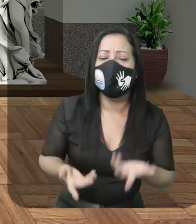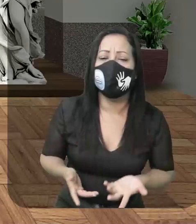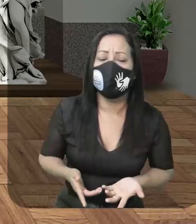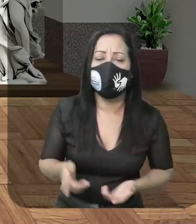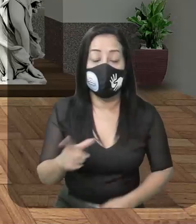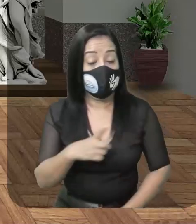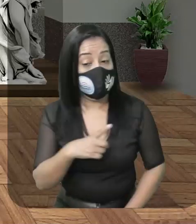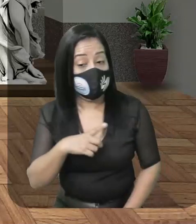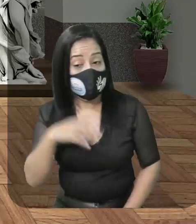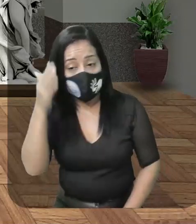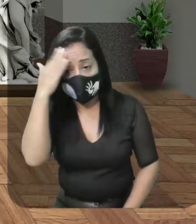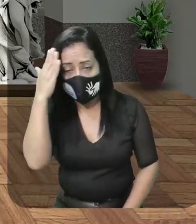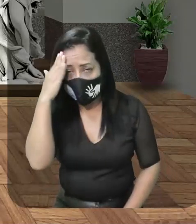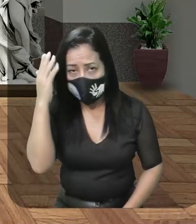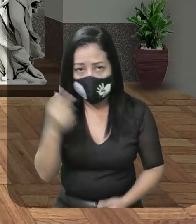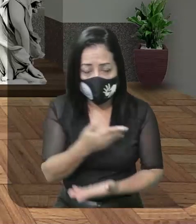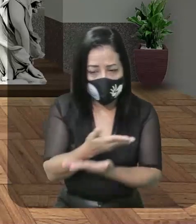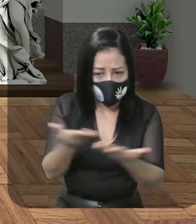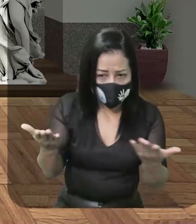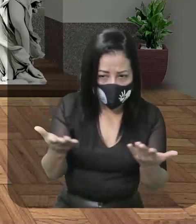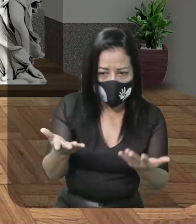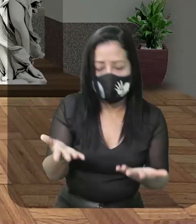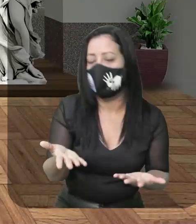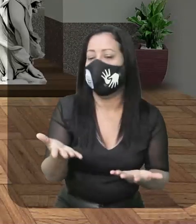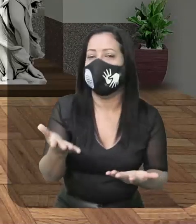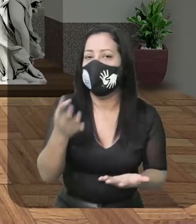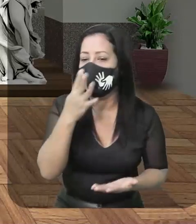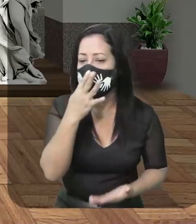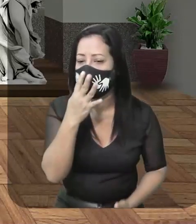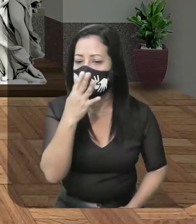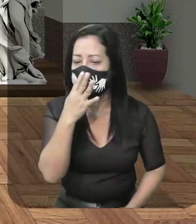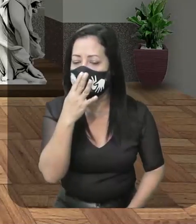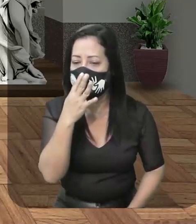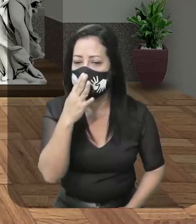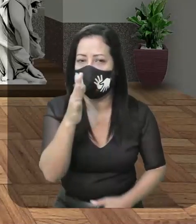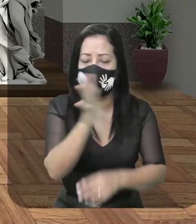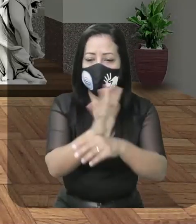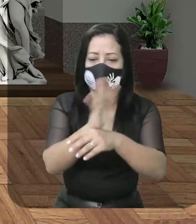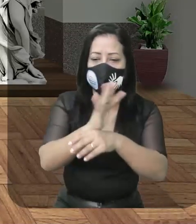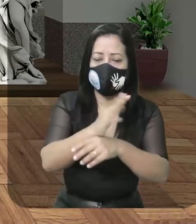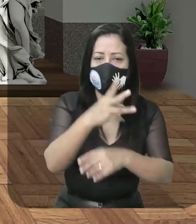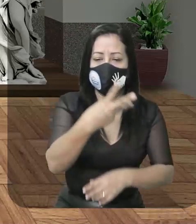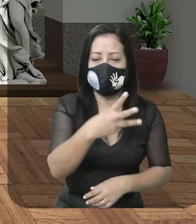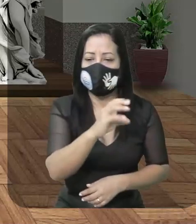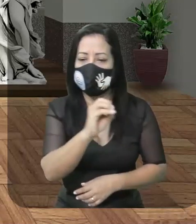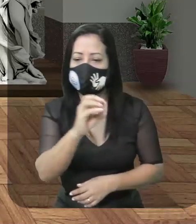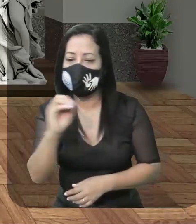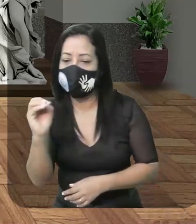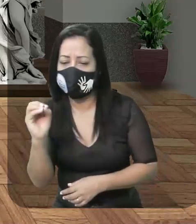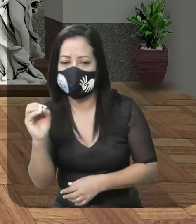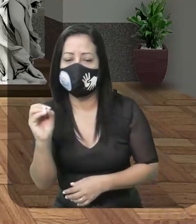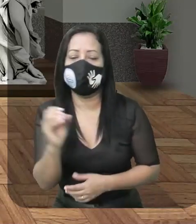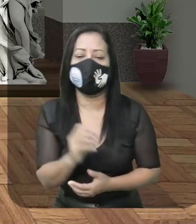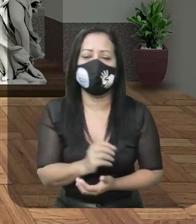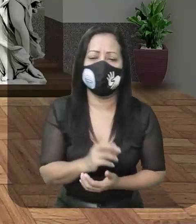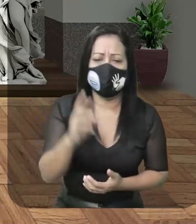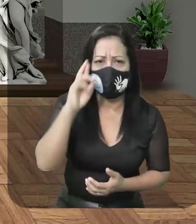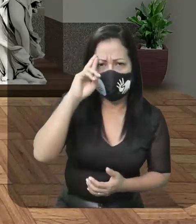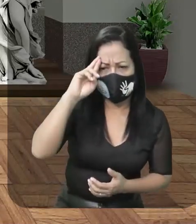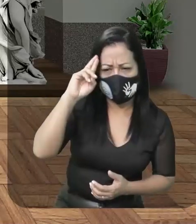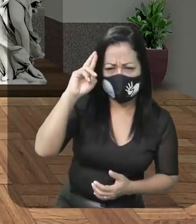Eu tenho certeza que vocês assistiram aquele filme Os 300 de Esparta. Não assistiram? O Cheste lá,